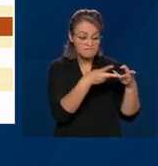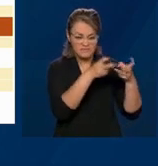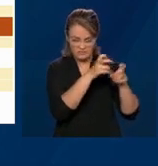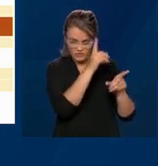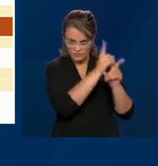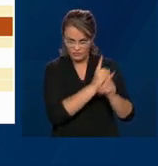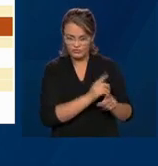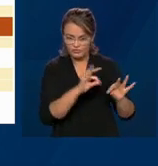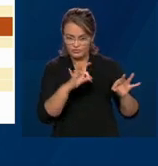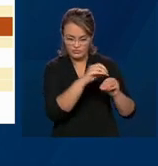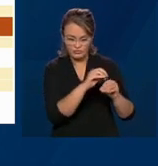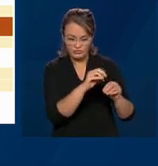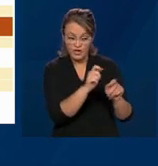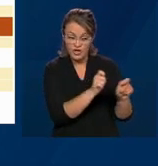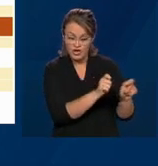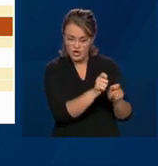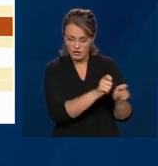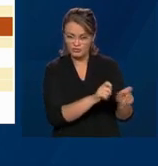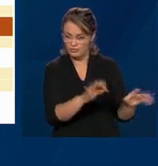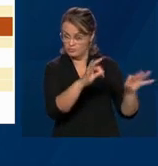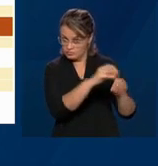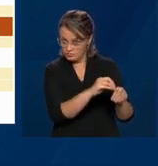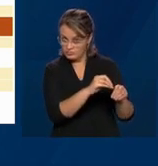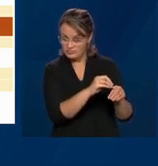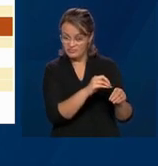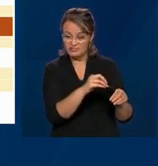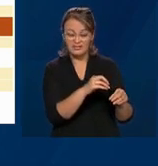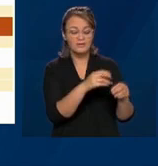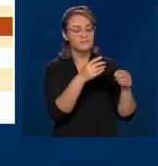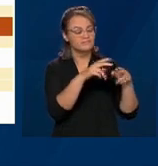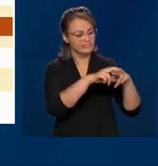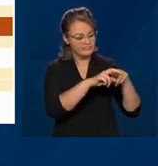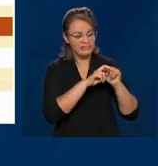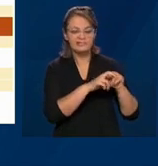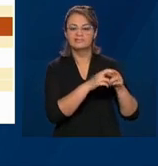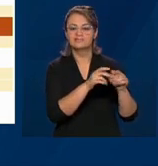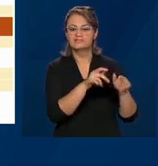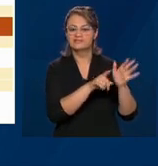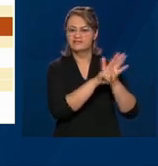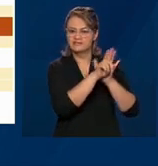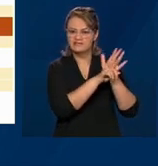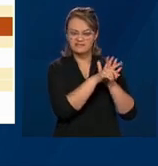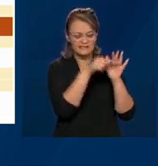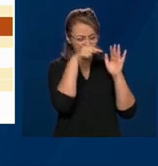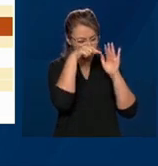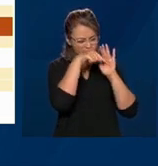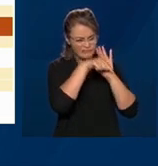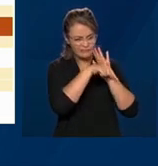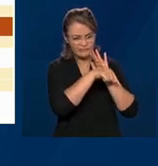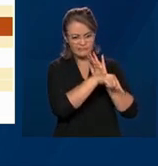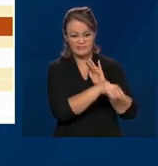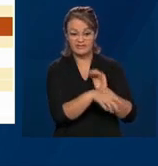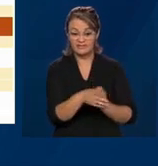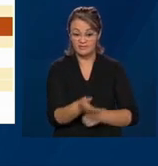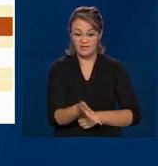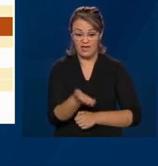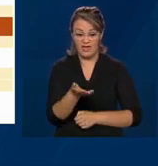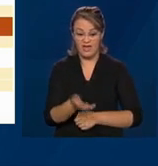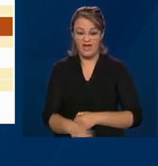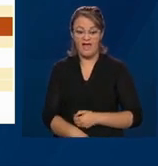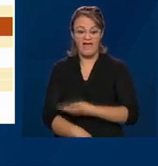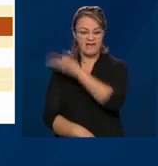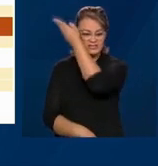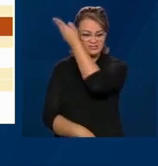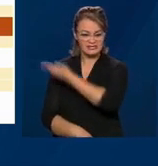observadas e minimizadas na sua distribuição. Então, por isso que essa lista de testes é a lista de testes que foi apresentada